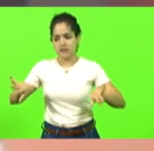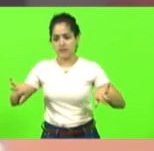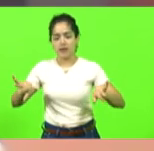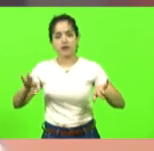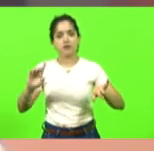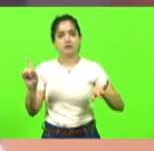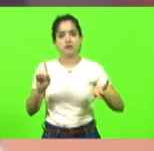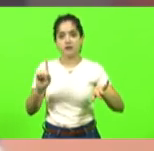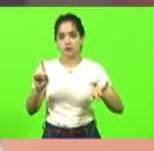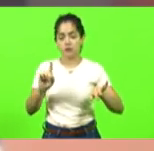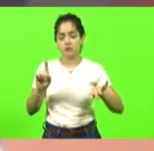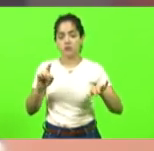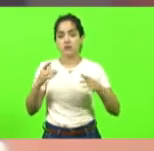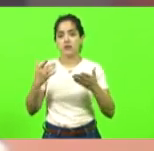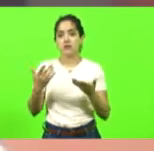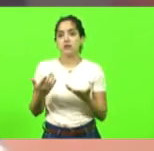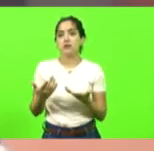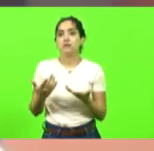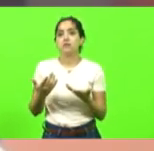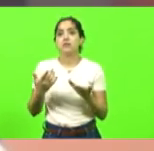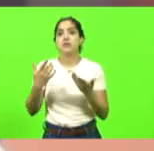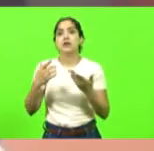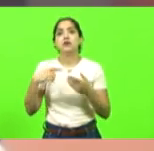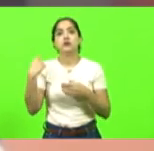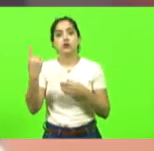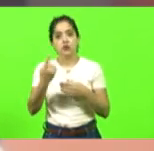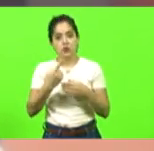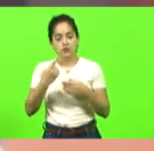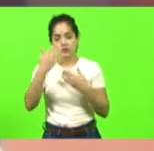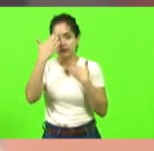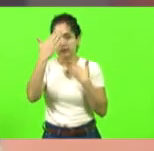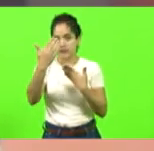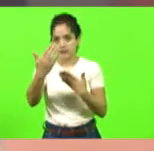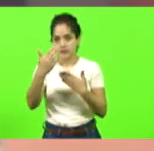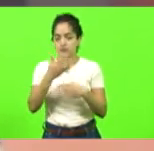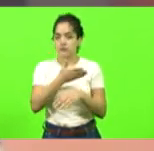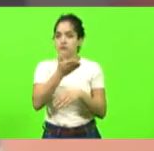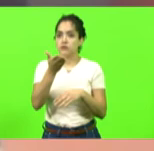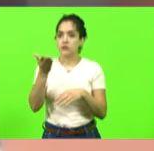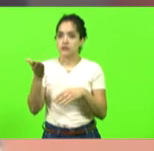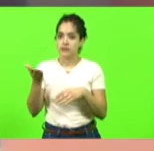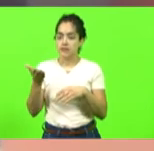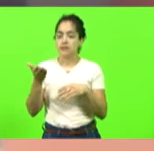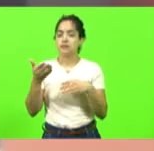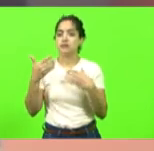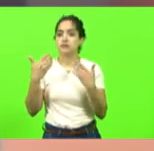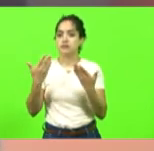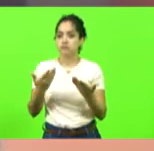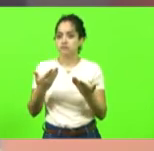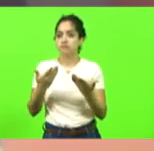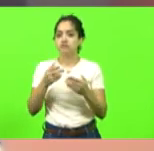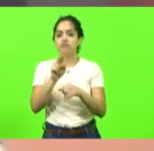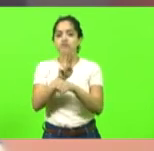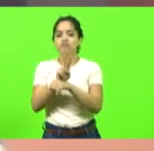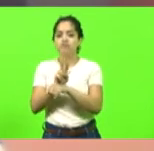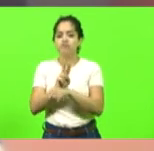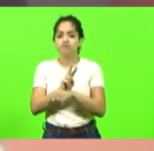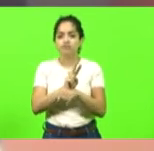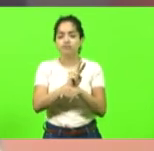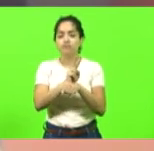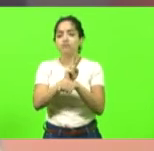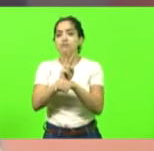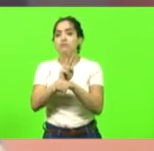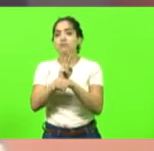outro. Então, nós é que temos que agradecer a vocês, porque estão sempre vigilantes,